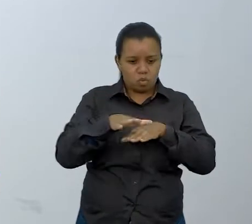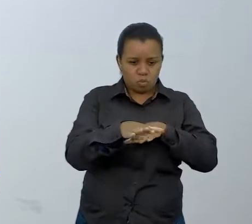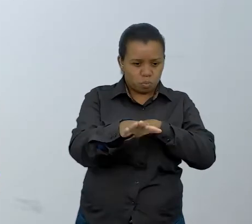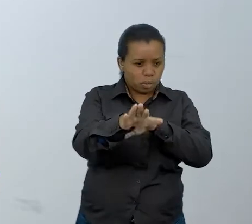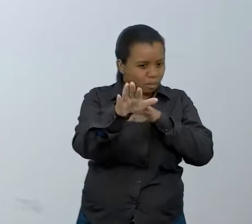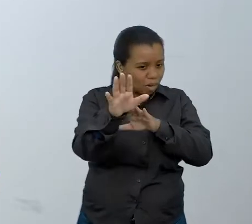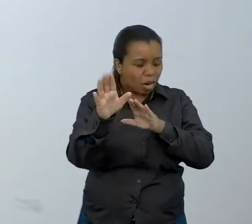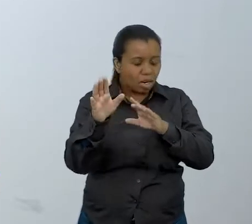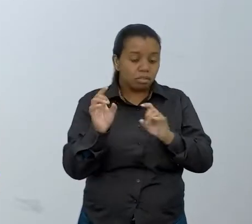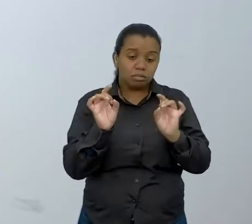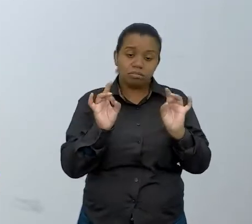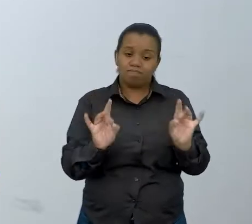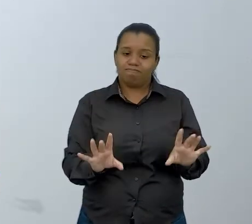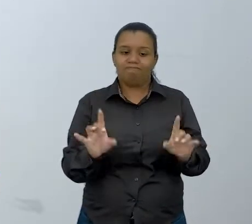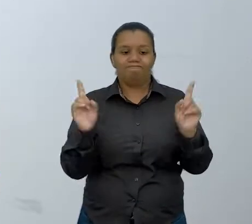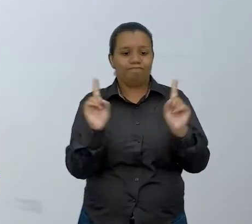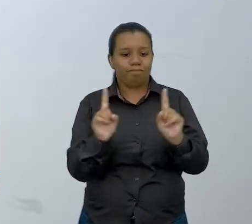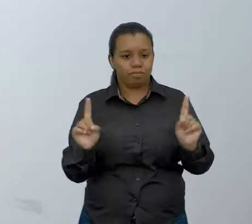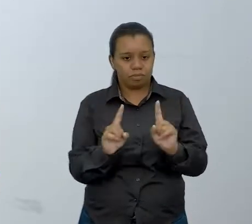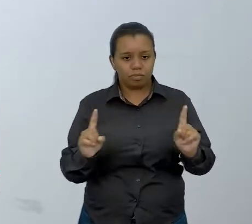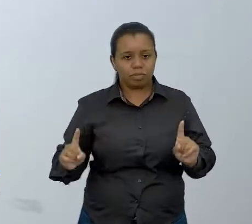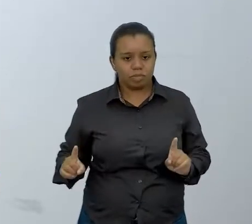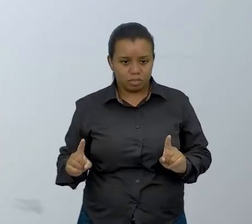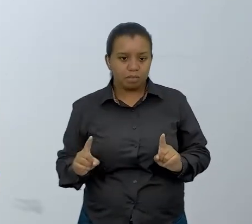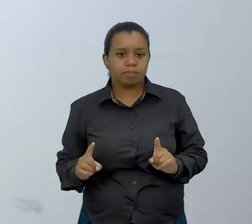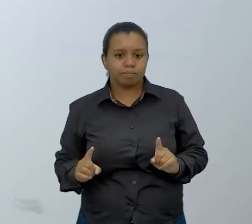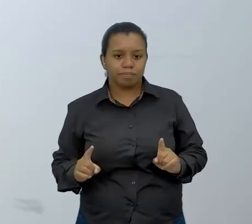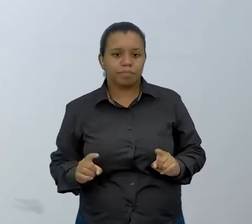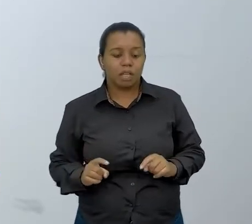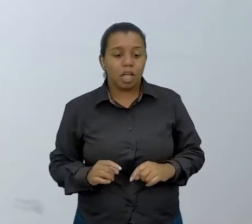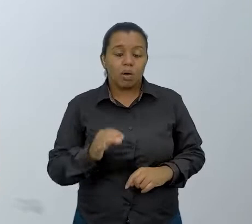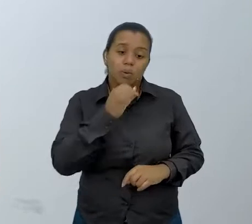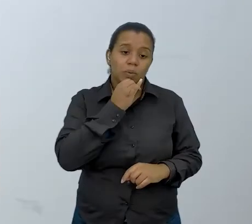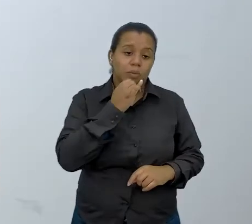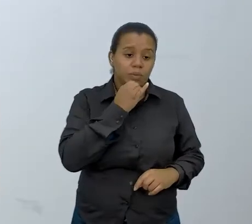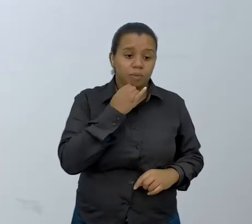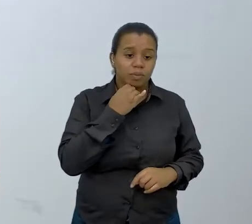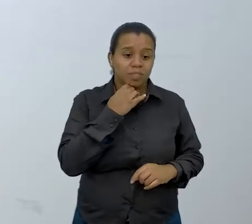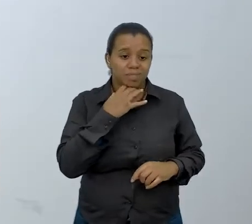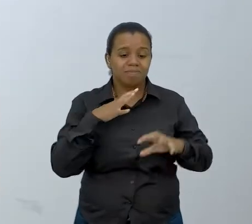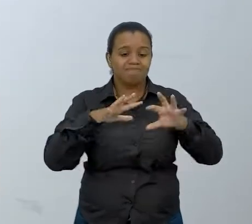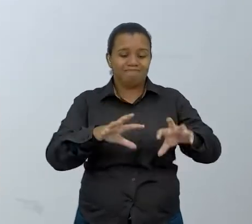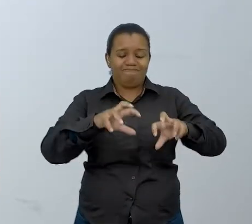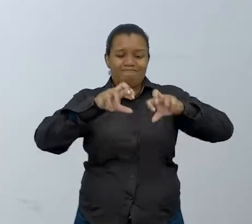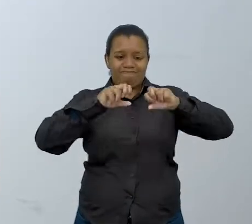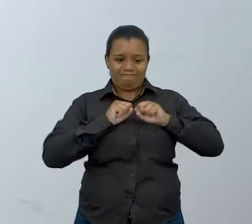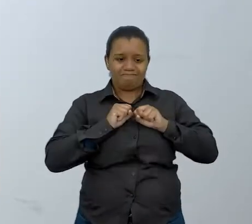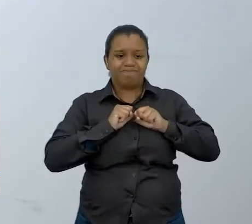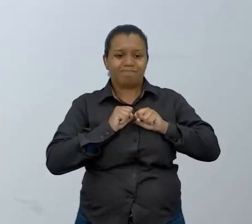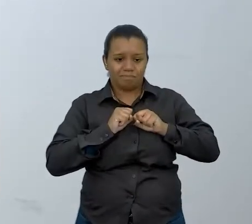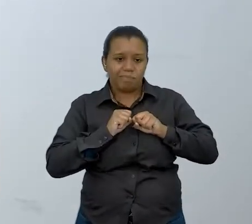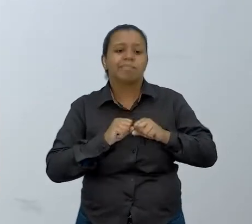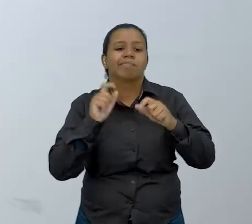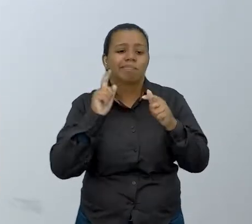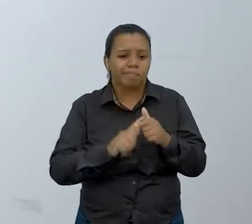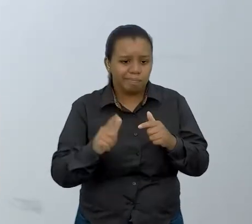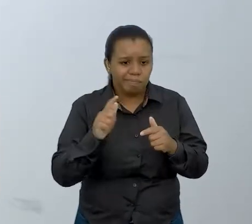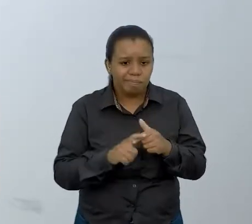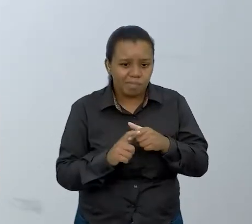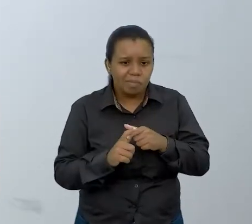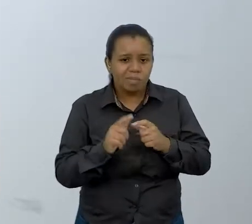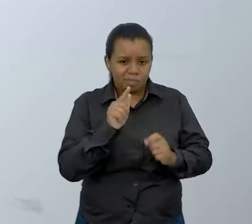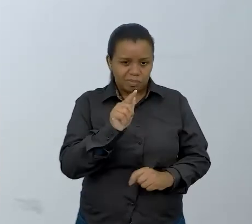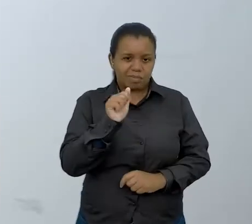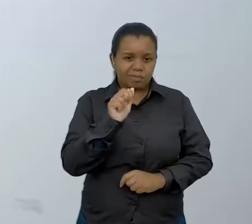de distribuição. Quando a gente vê, por exemplo, a contaminação além do garimpo, né, que fala sobre a construção de